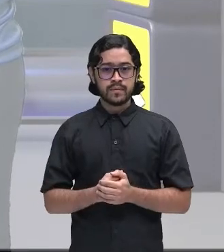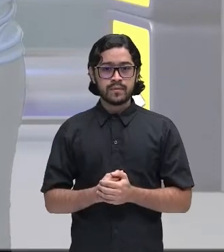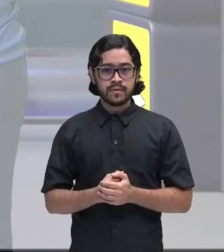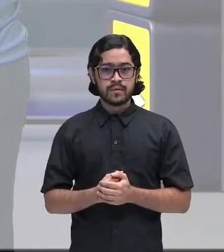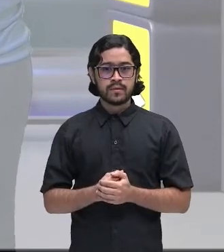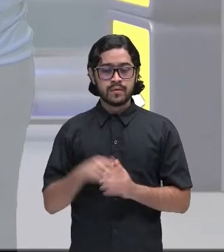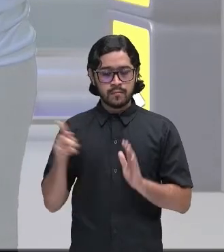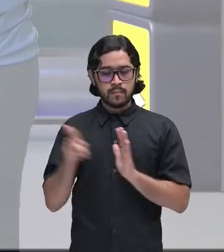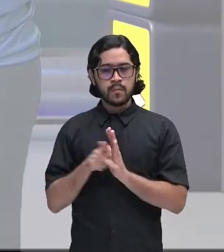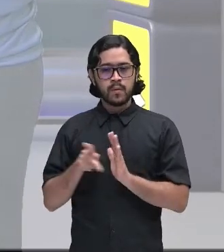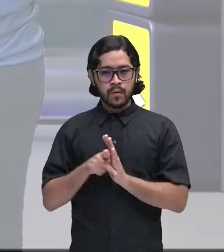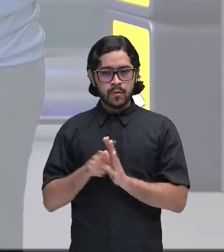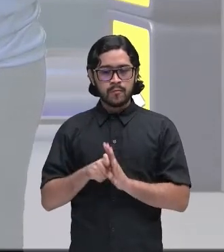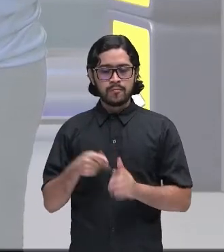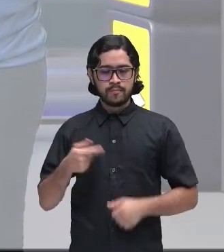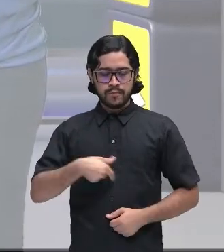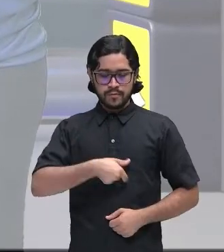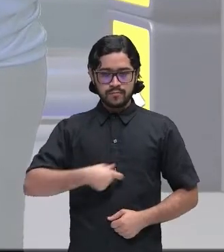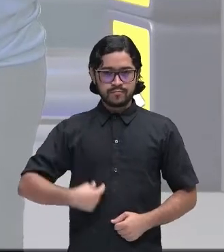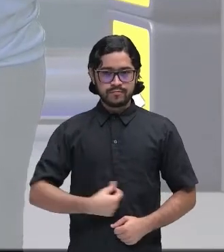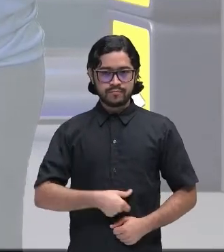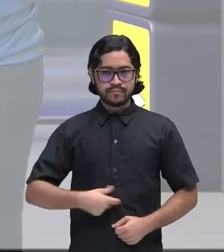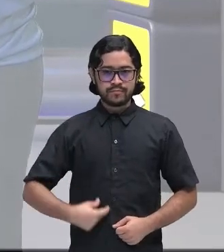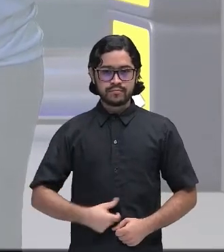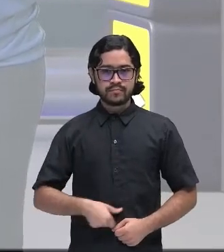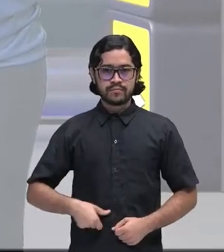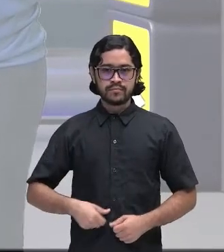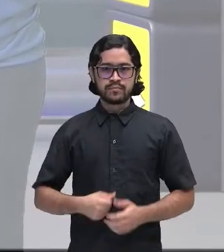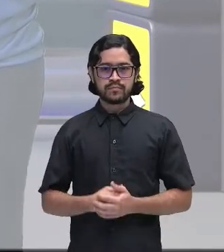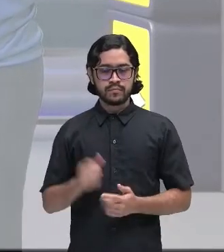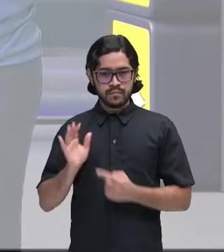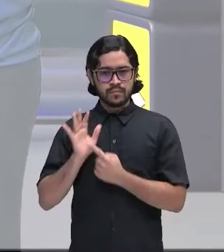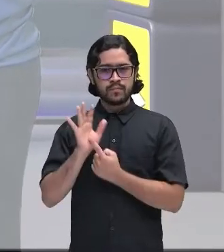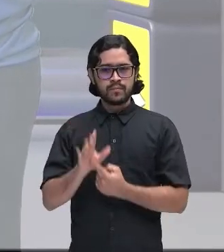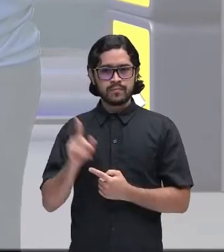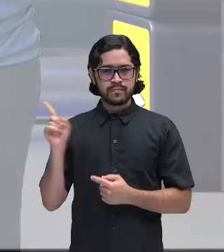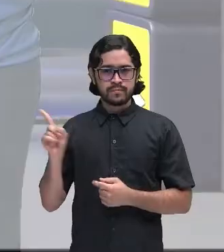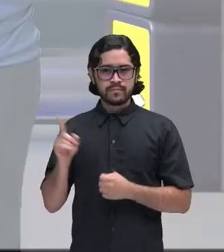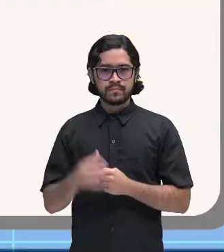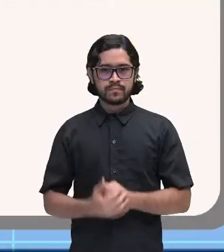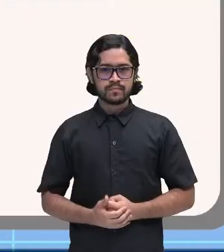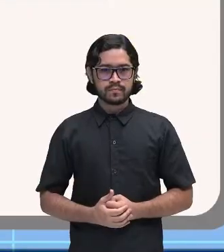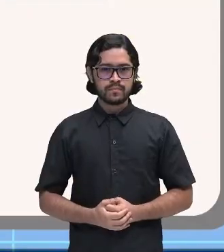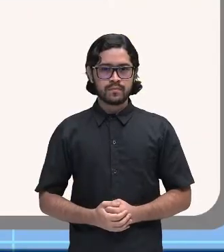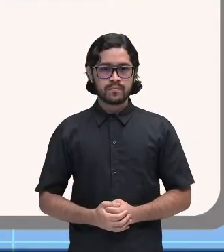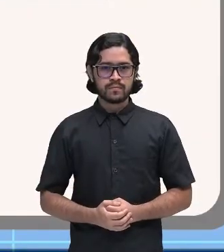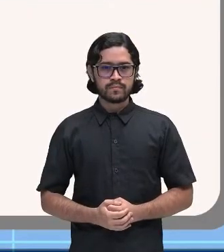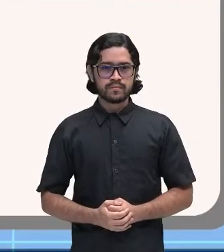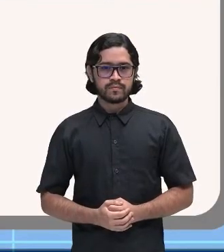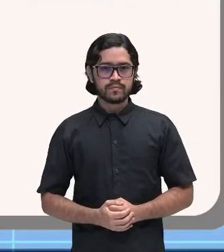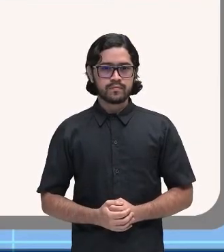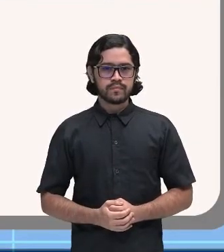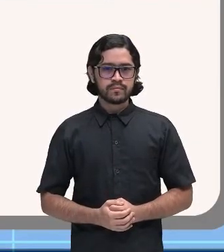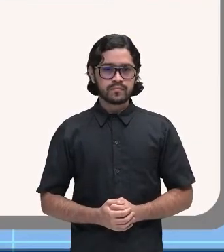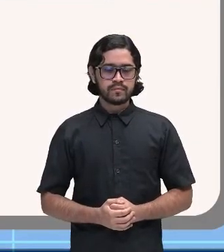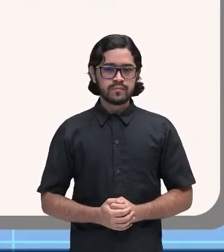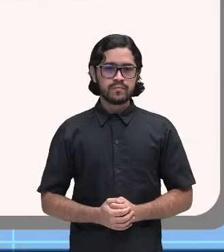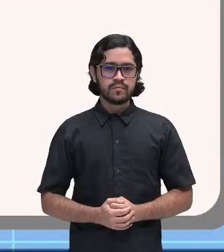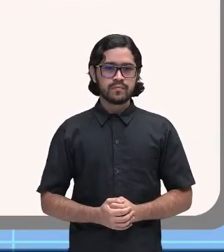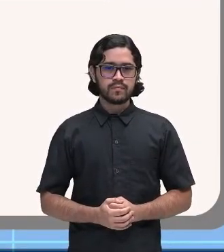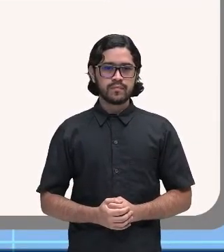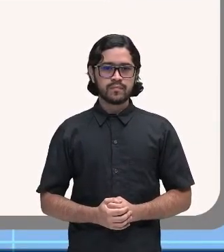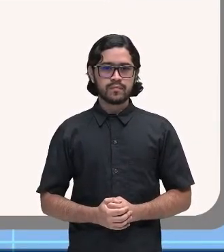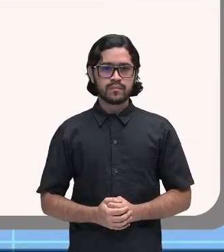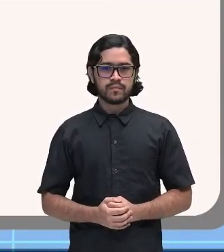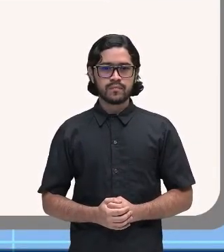pelo intestino. Então, vamos frisar rapidinho quais são essas enzimas e quais são os produtos que eles vão gerar. A maltase,